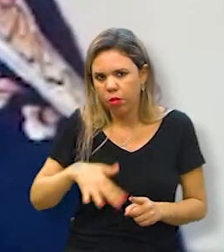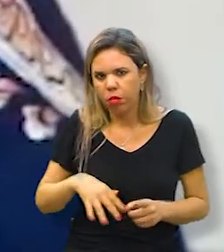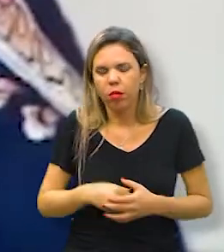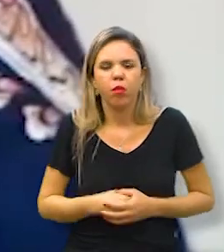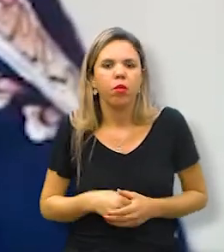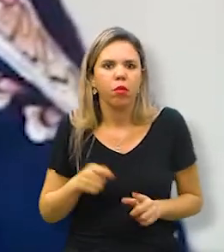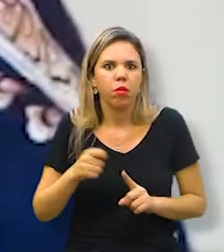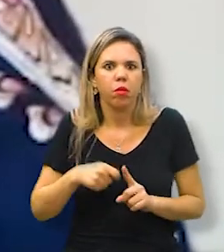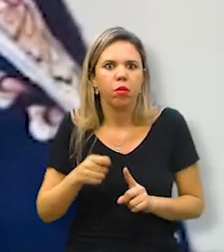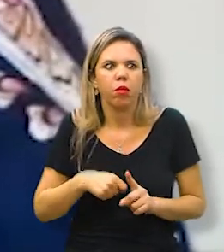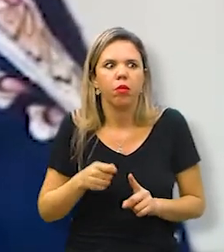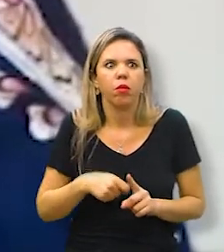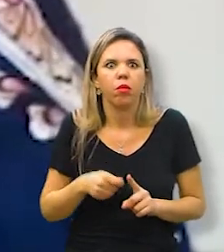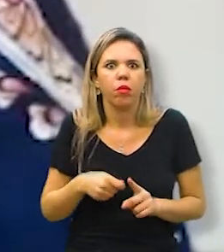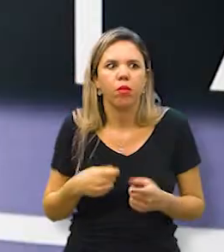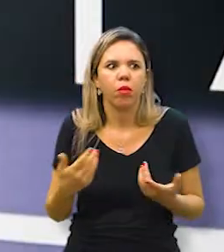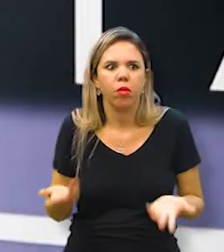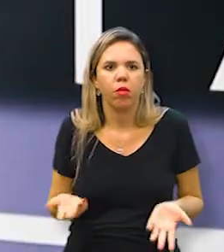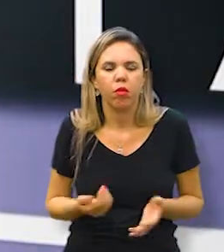por mês.